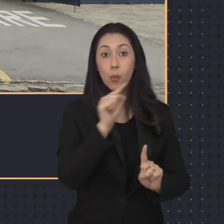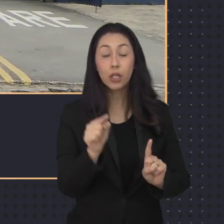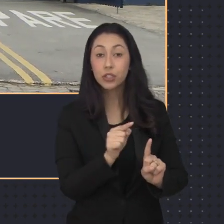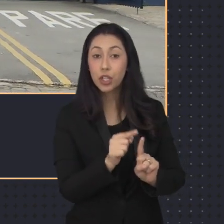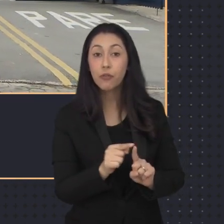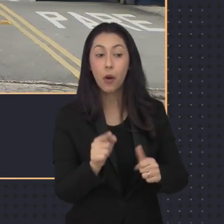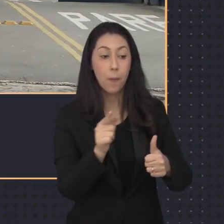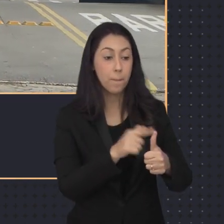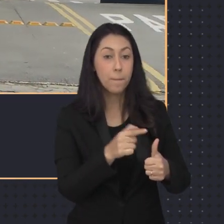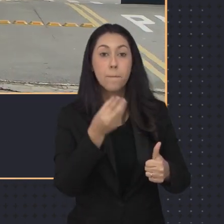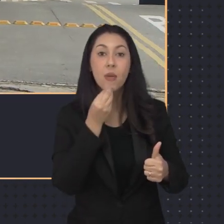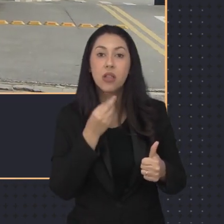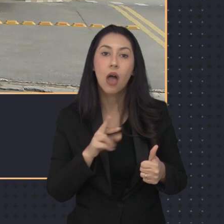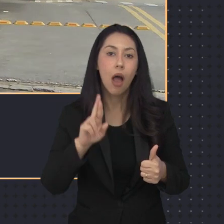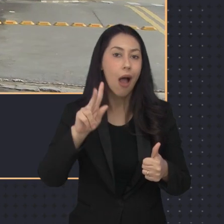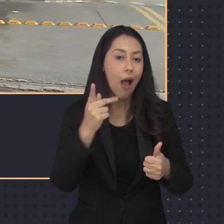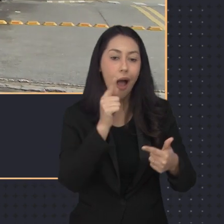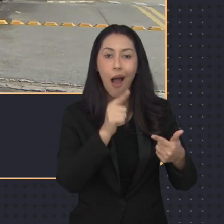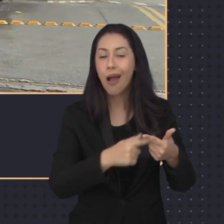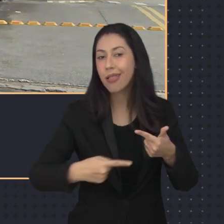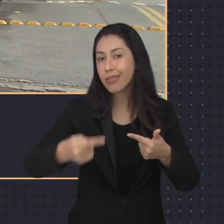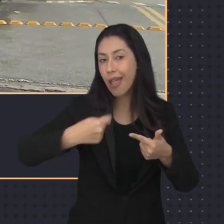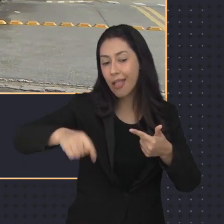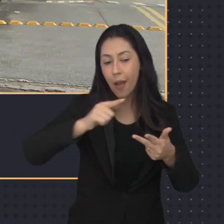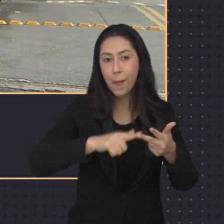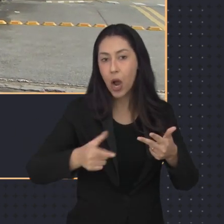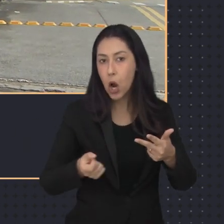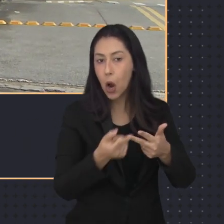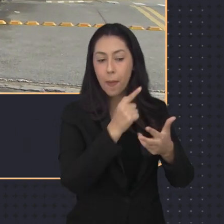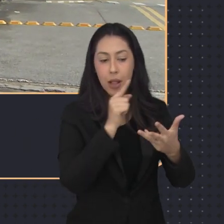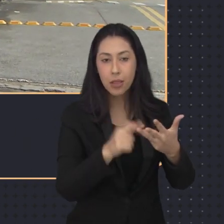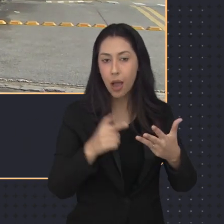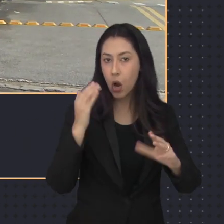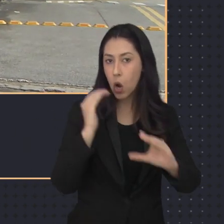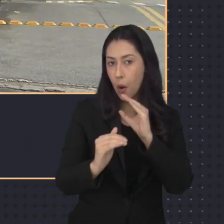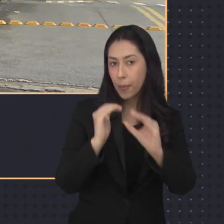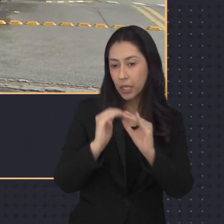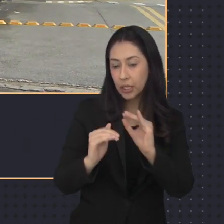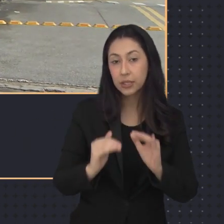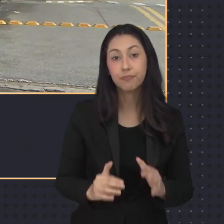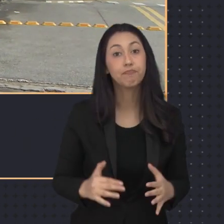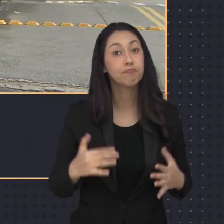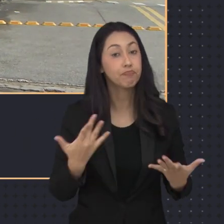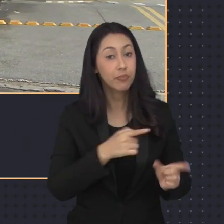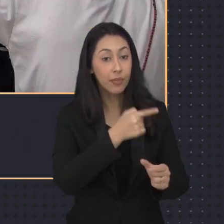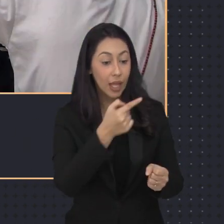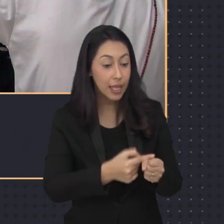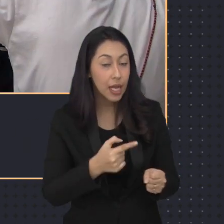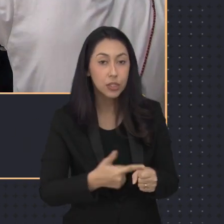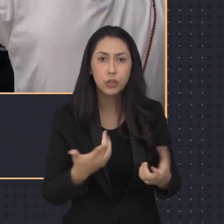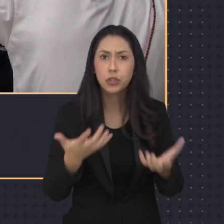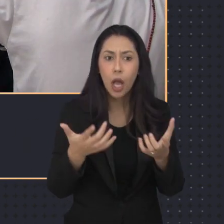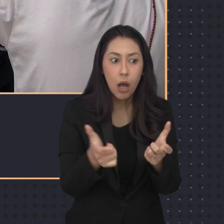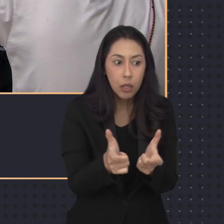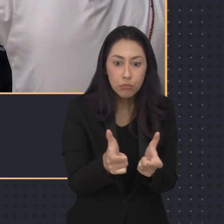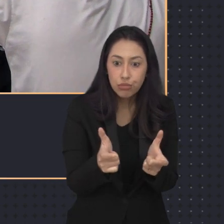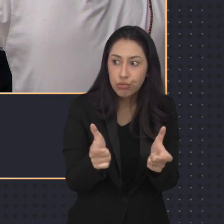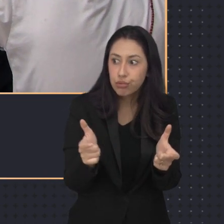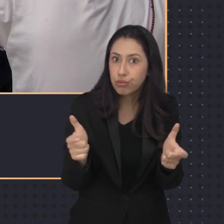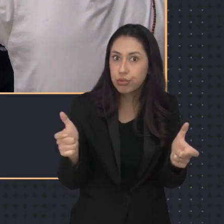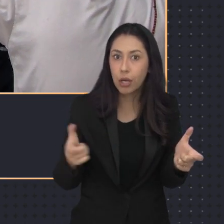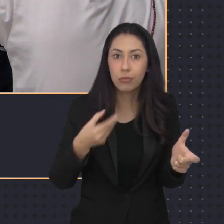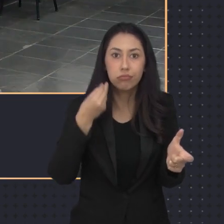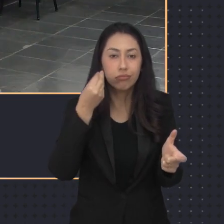de recursos humanos, finanças, compras e comunicação. Com a lei, o município espera ampliar a experiência profissional